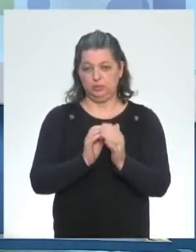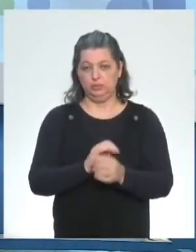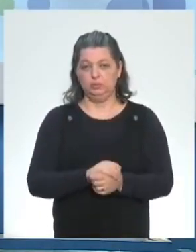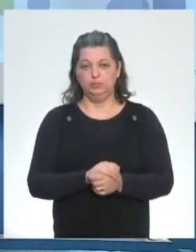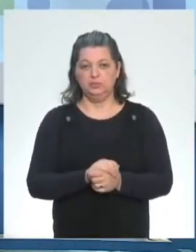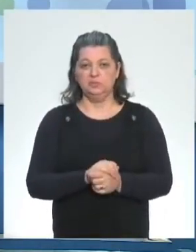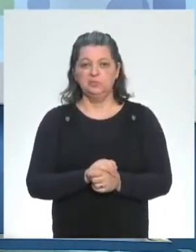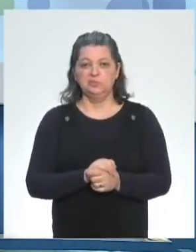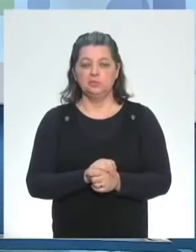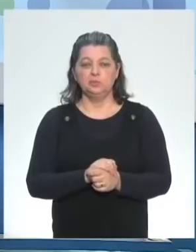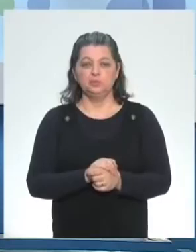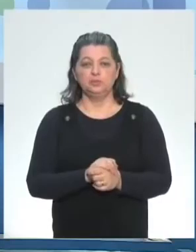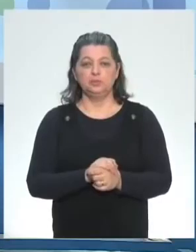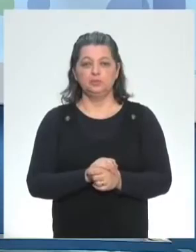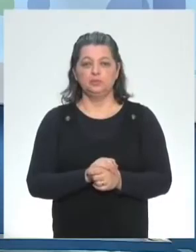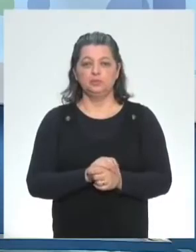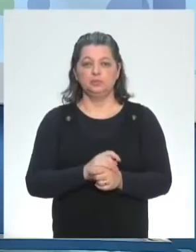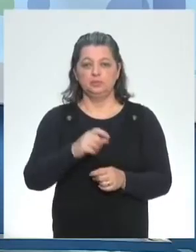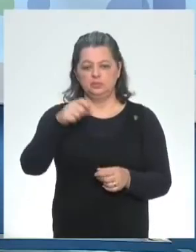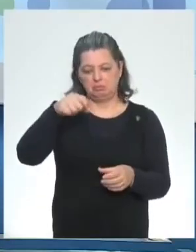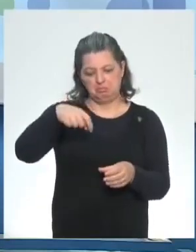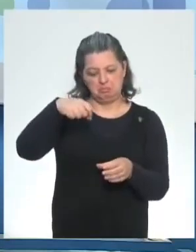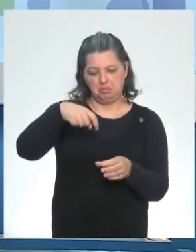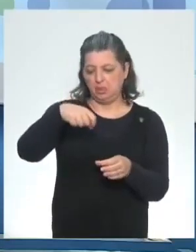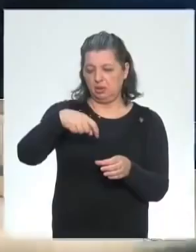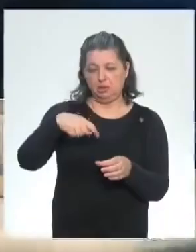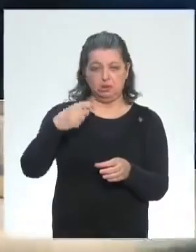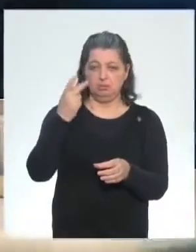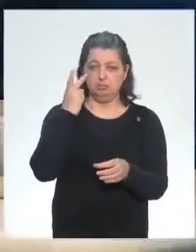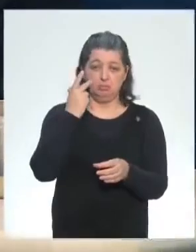vai ficar transparente.